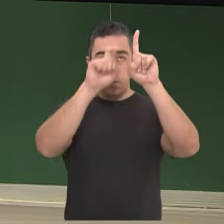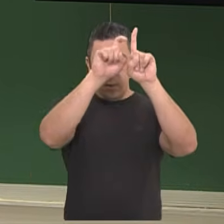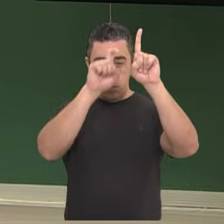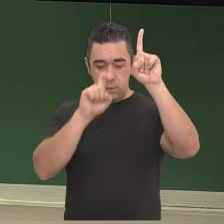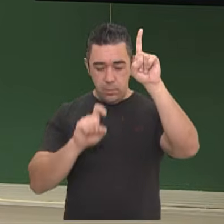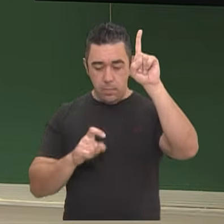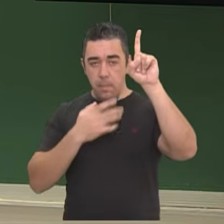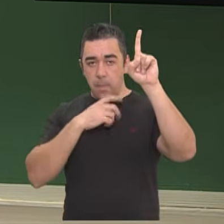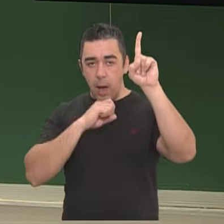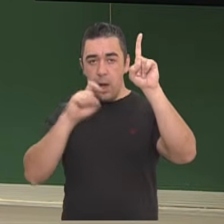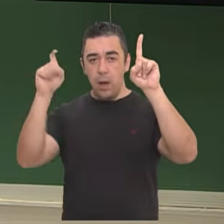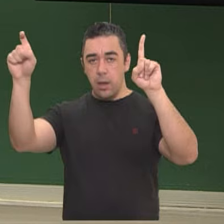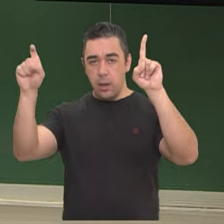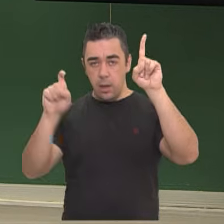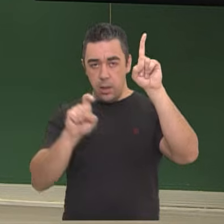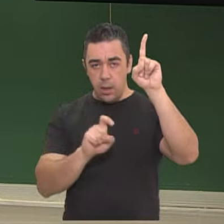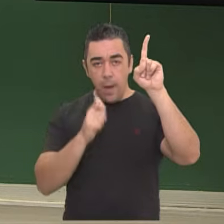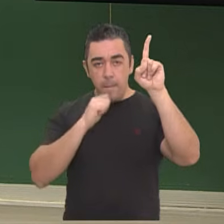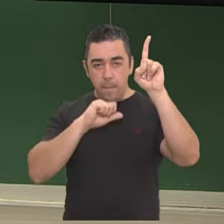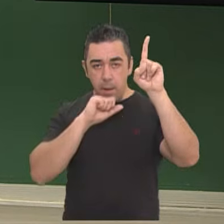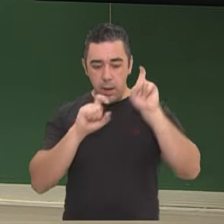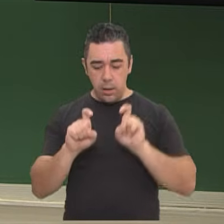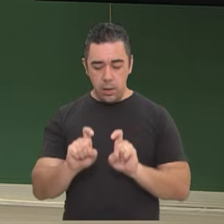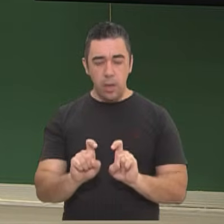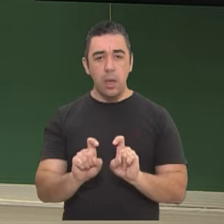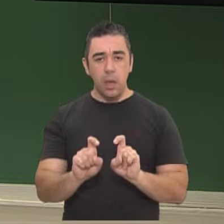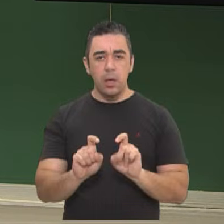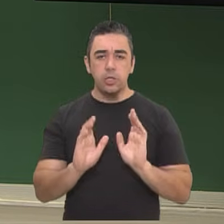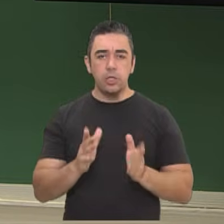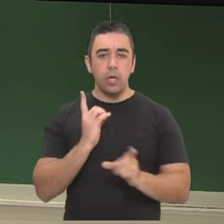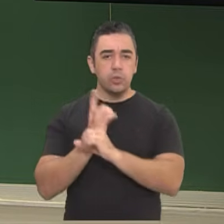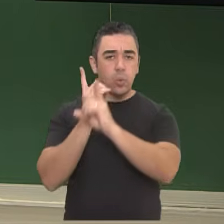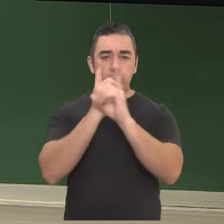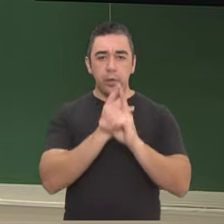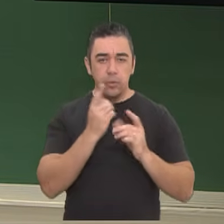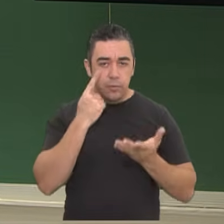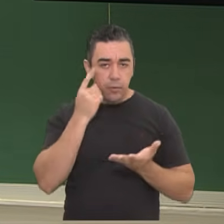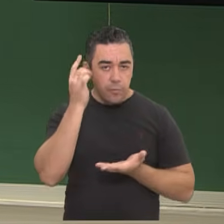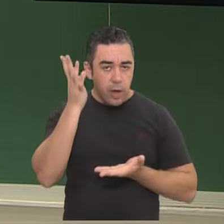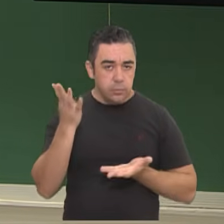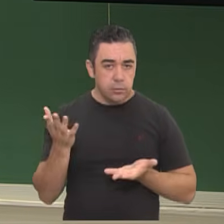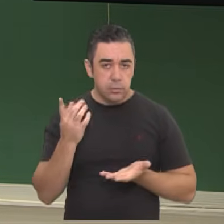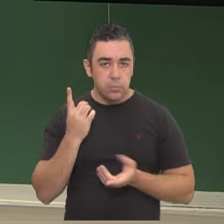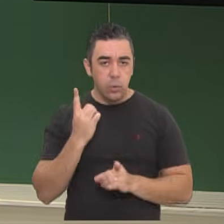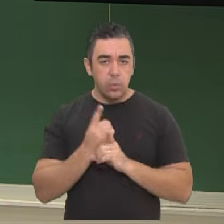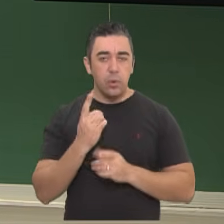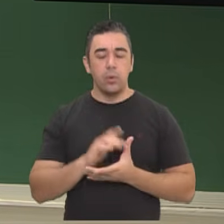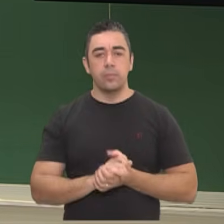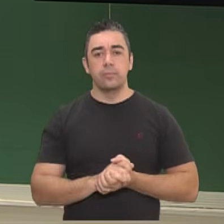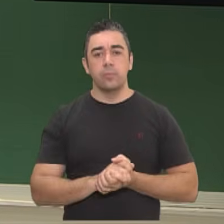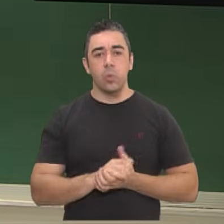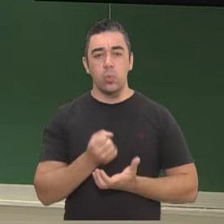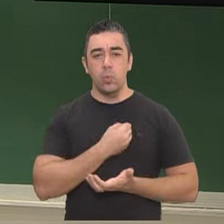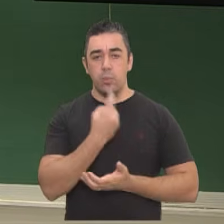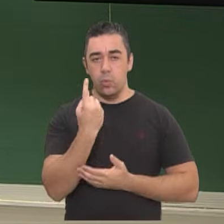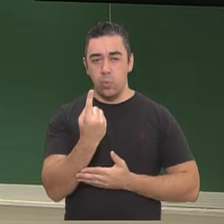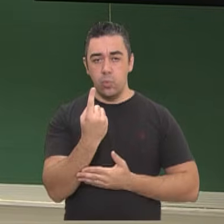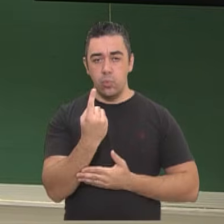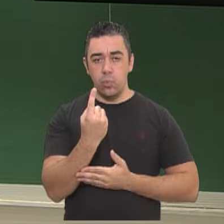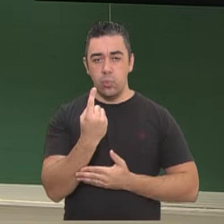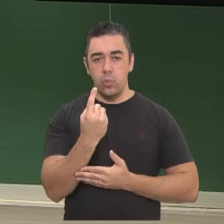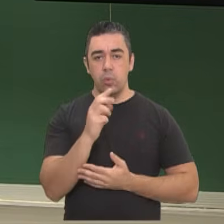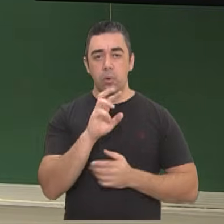mãe, um Rzinho do pai. Ok? Então, pronto, a gente já descobriu o genótipo de todos eles. Viu que nem era difícil? Então, vamos lá. Do número 1, era